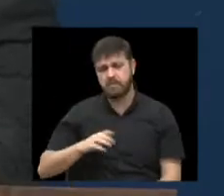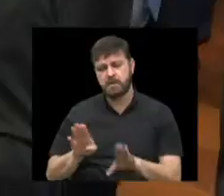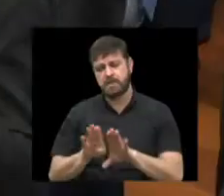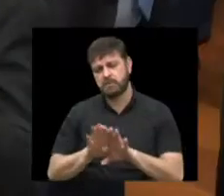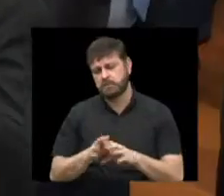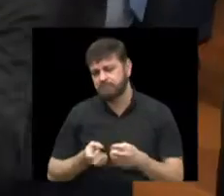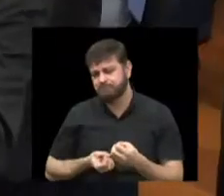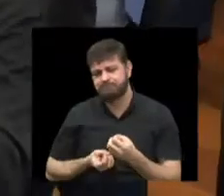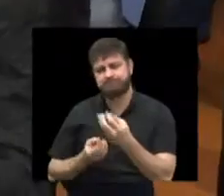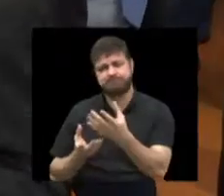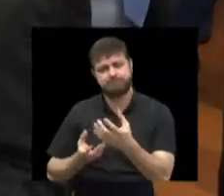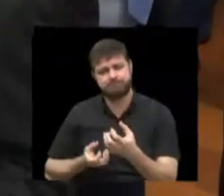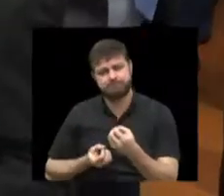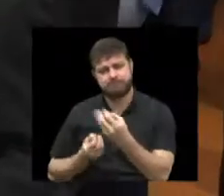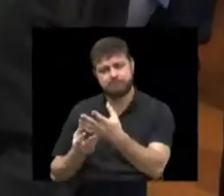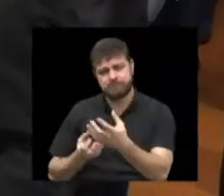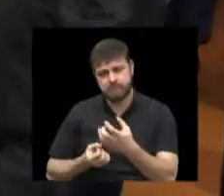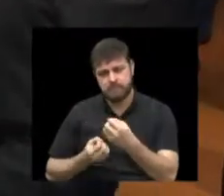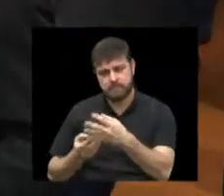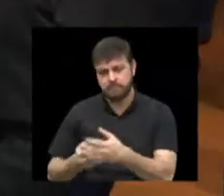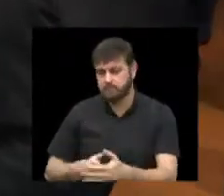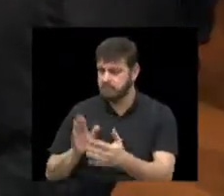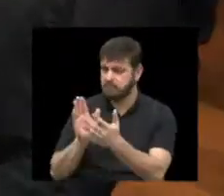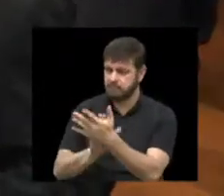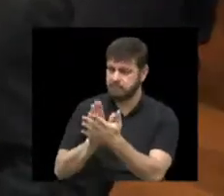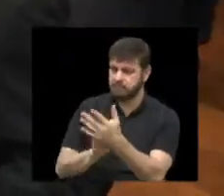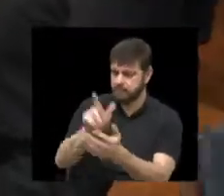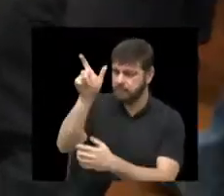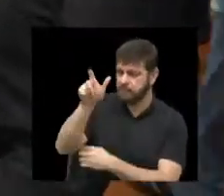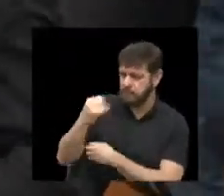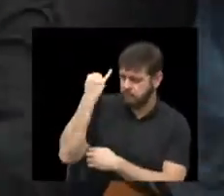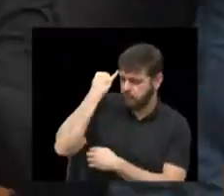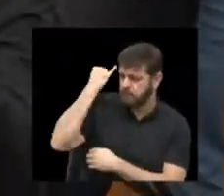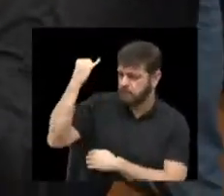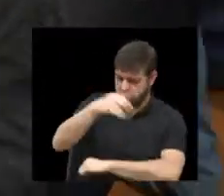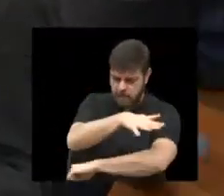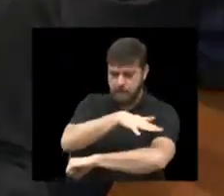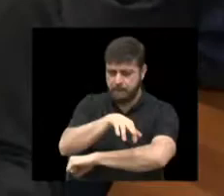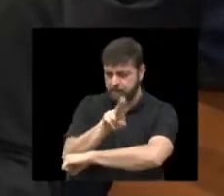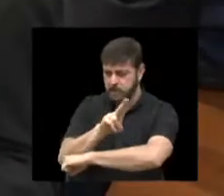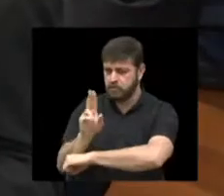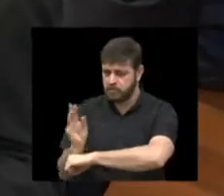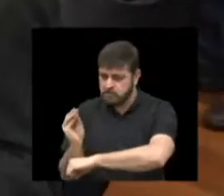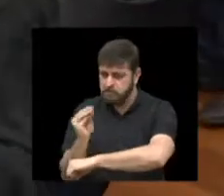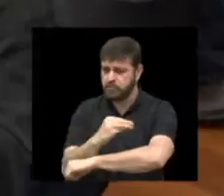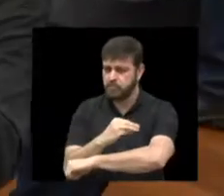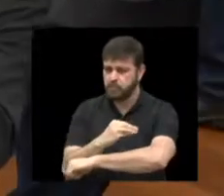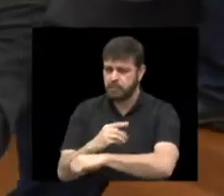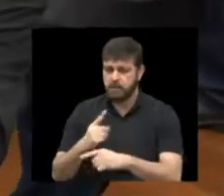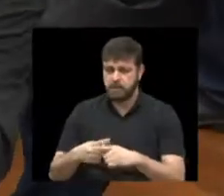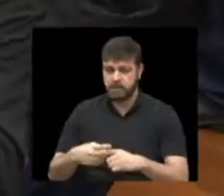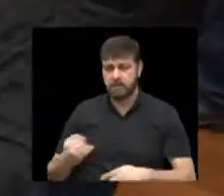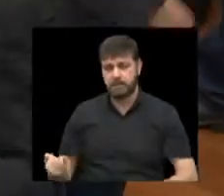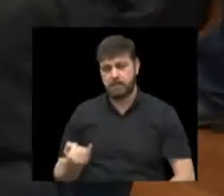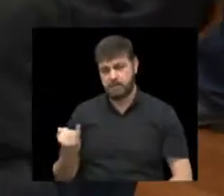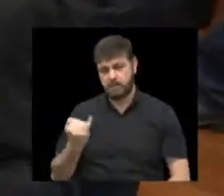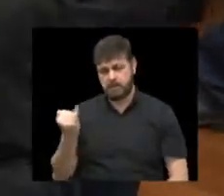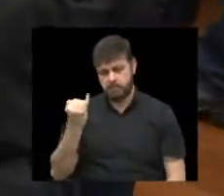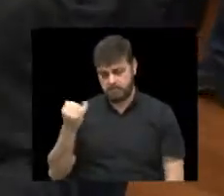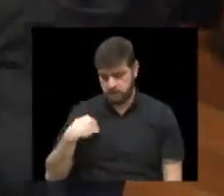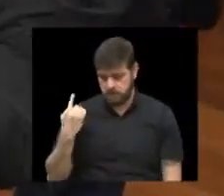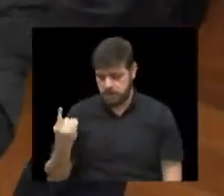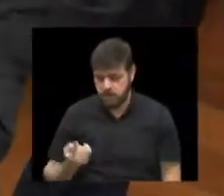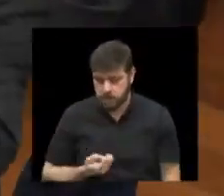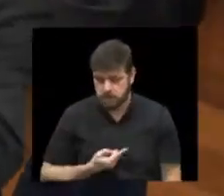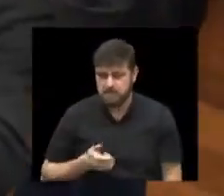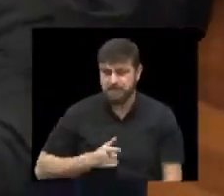aqui o reconhecimento e parabenizá-lo pela iniciativa, porque é importante a gente também denominar